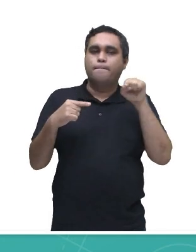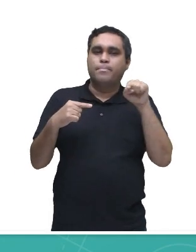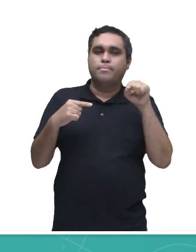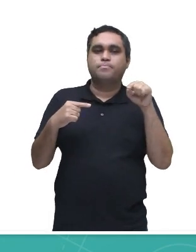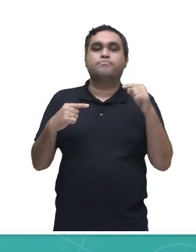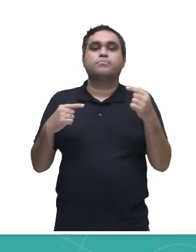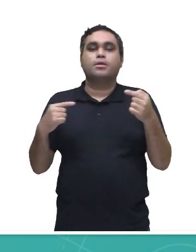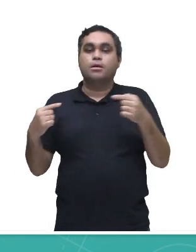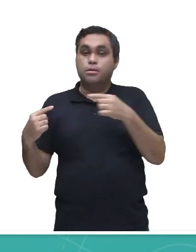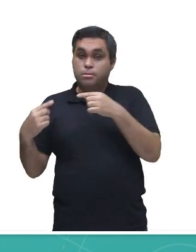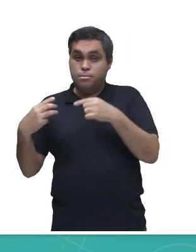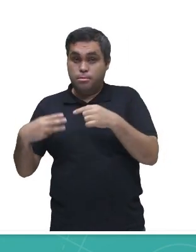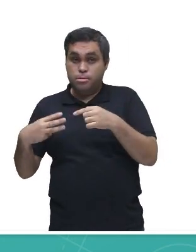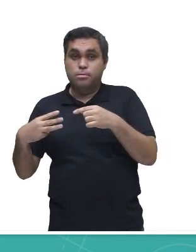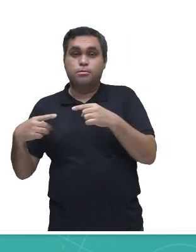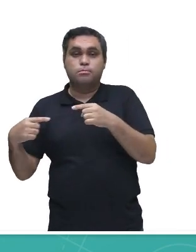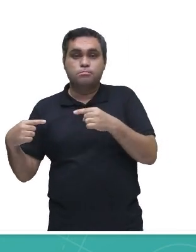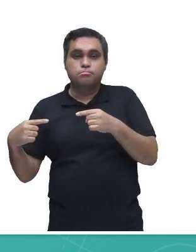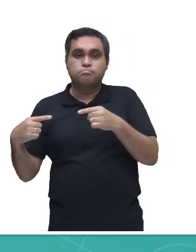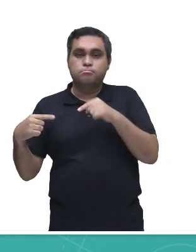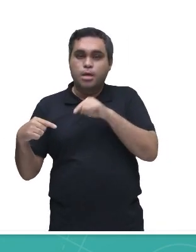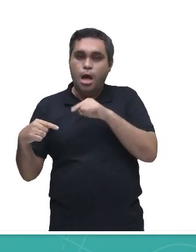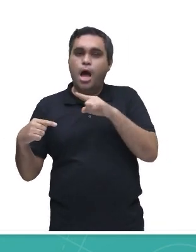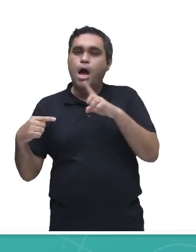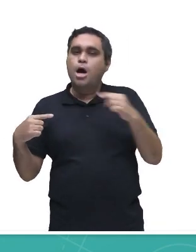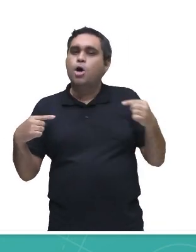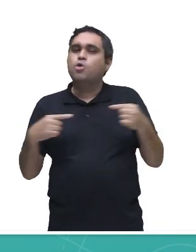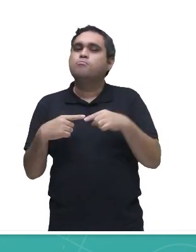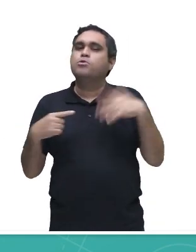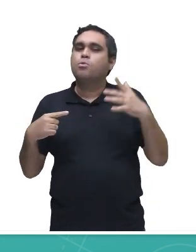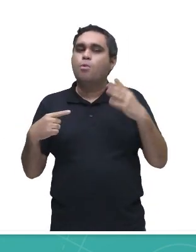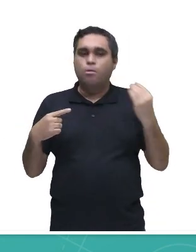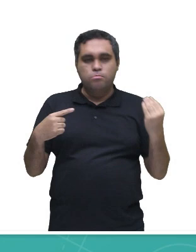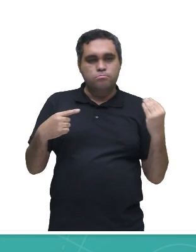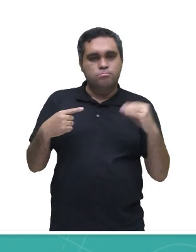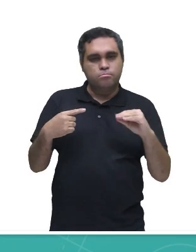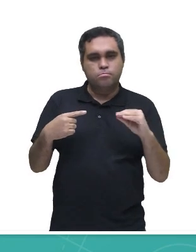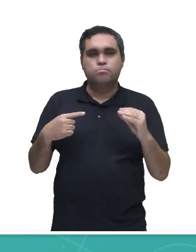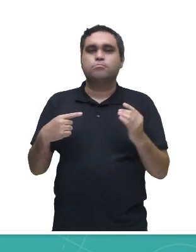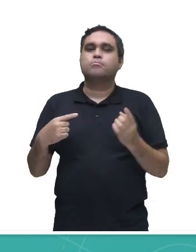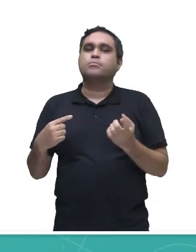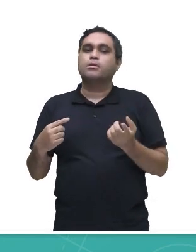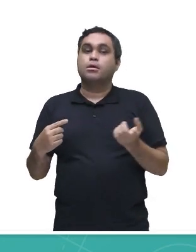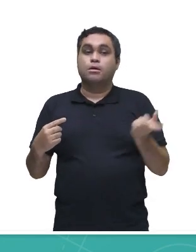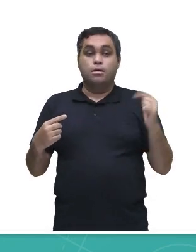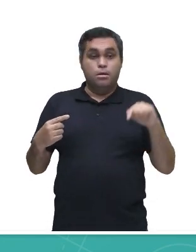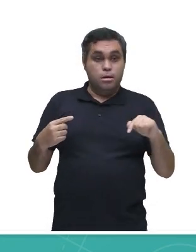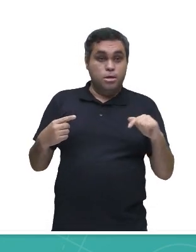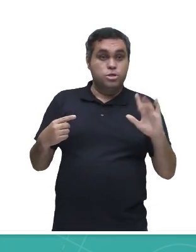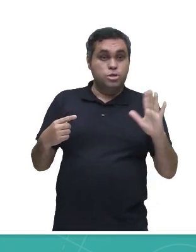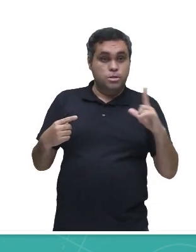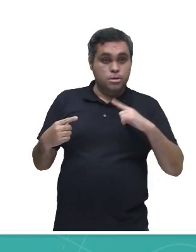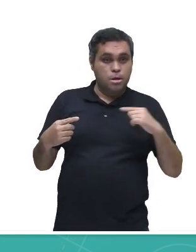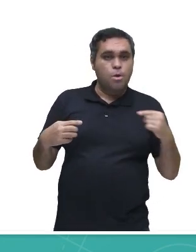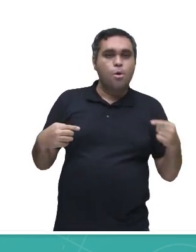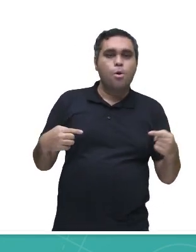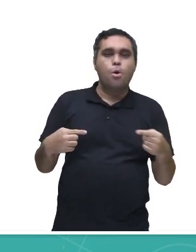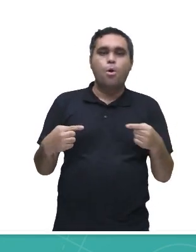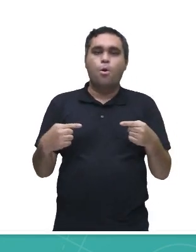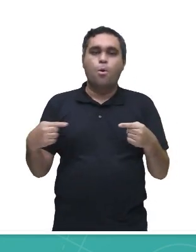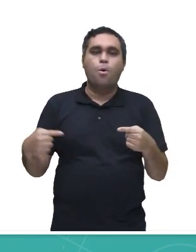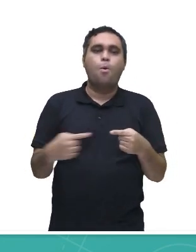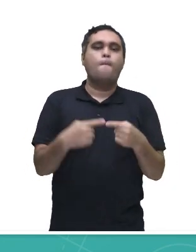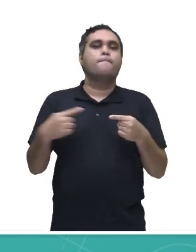quarto, a mesma coisa. Você vai ter o exemplo e vai preencher na coluna que não está, o que está faltando. Se tiver o exemplo no nível